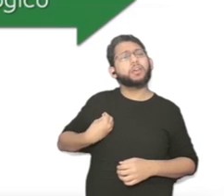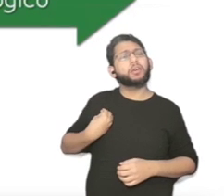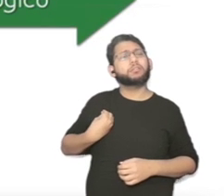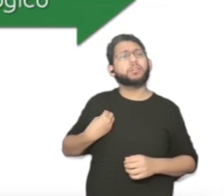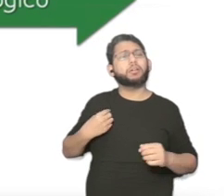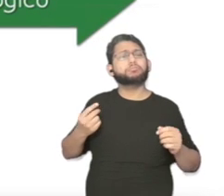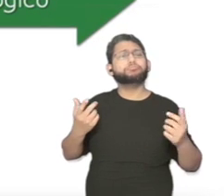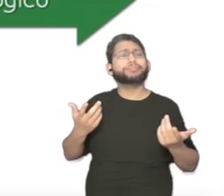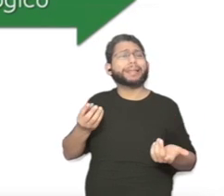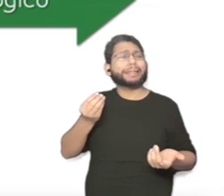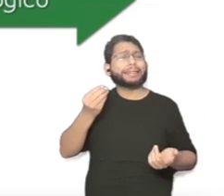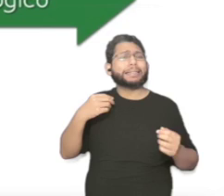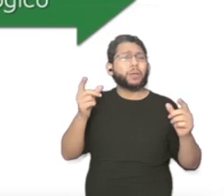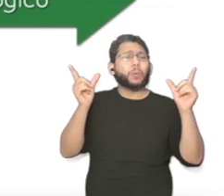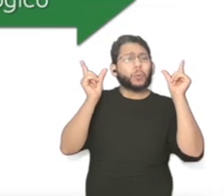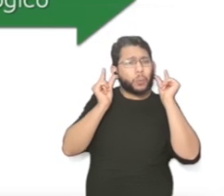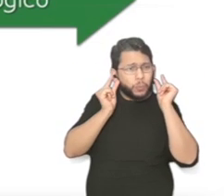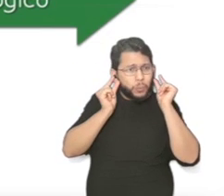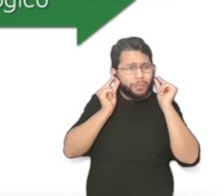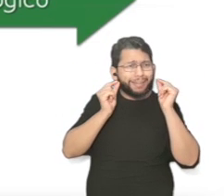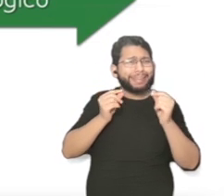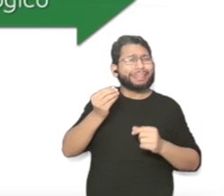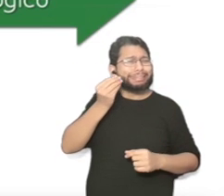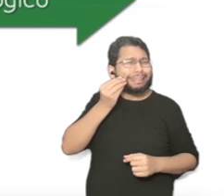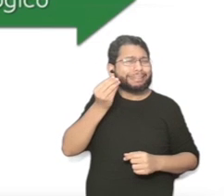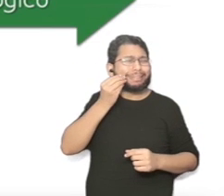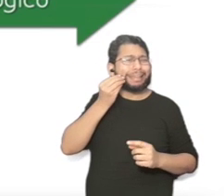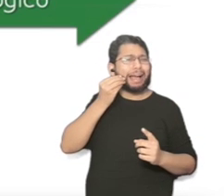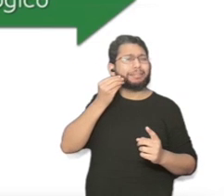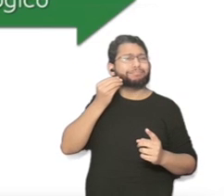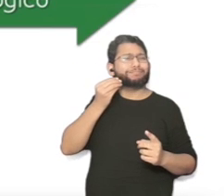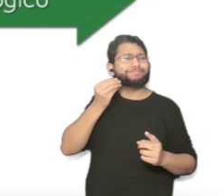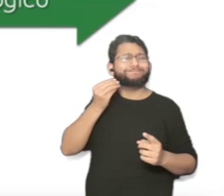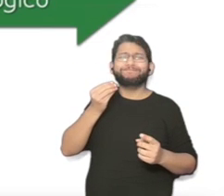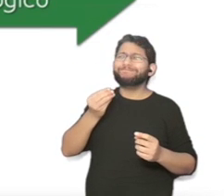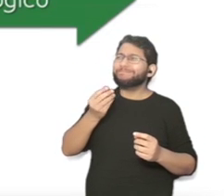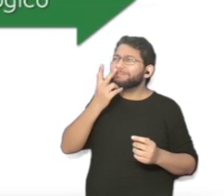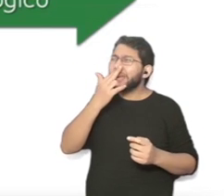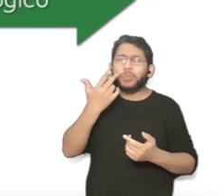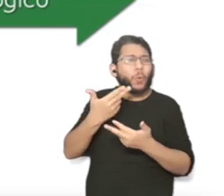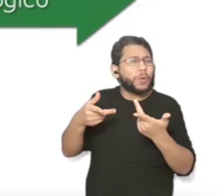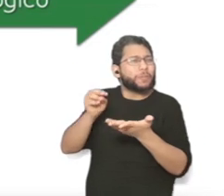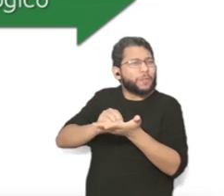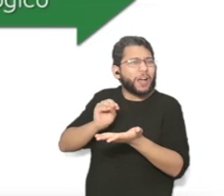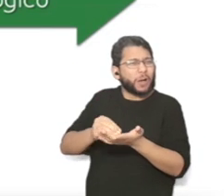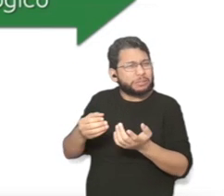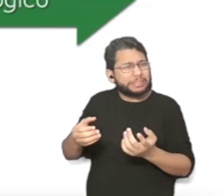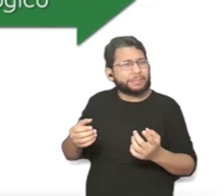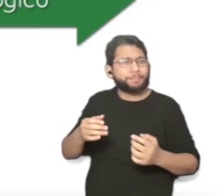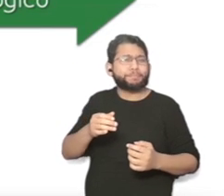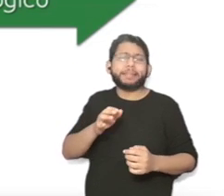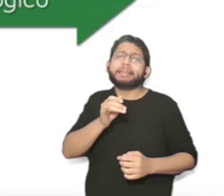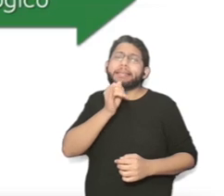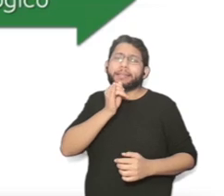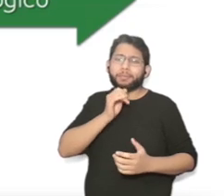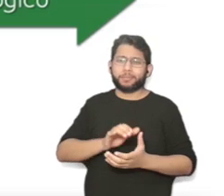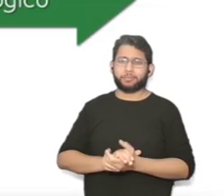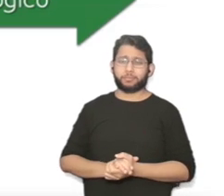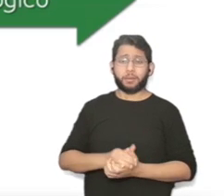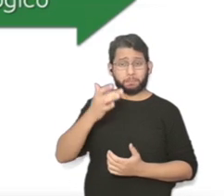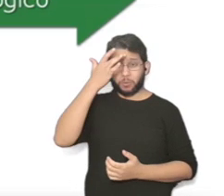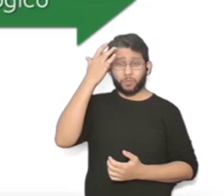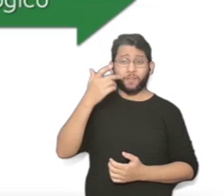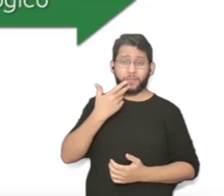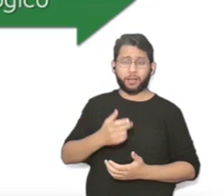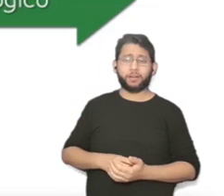vida baseada na tentativa de sempre estar situado na falta. Por exemplo, o